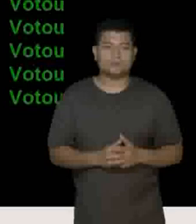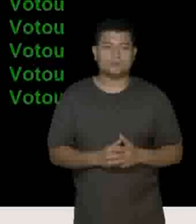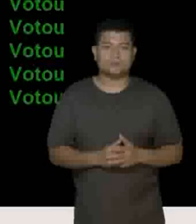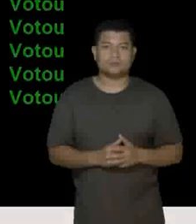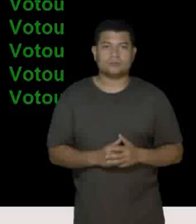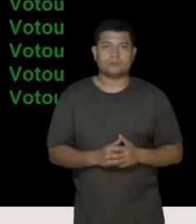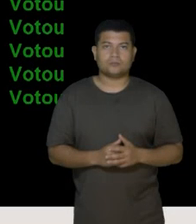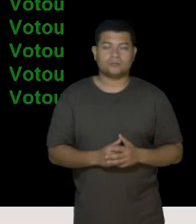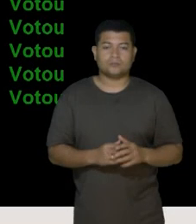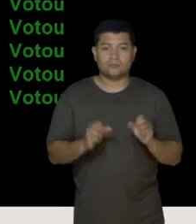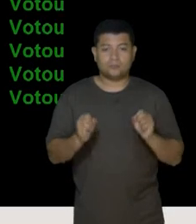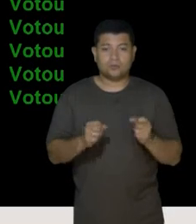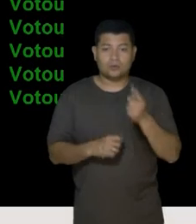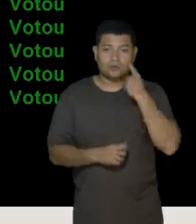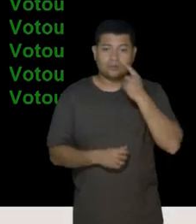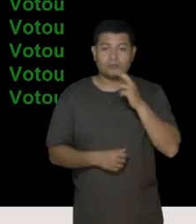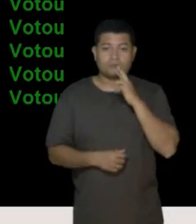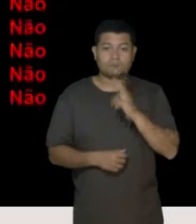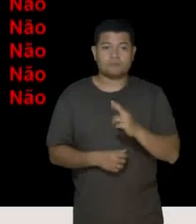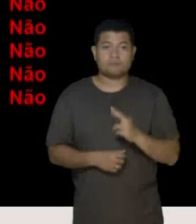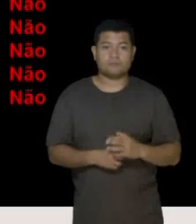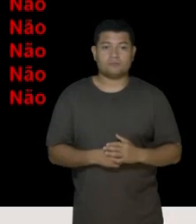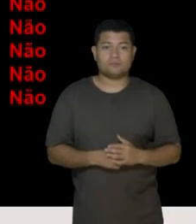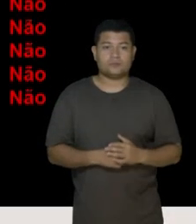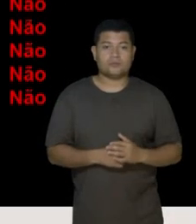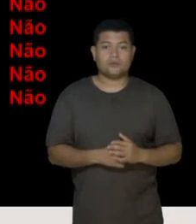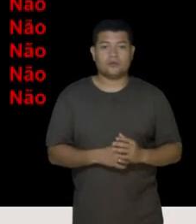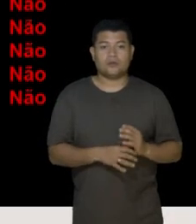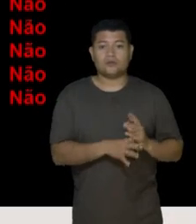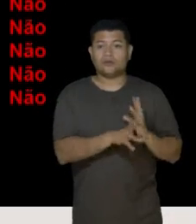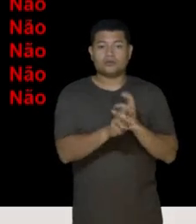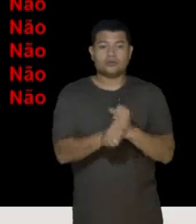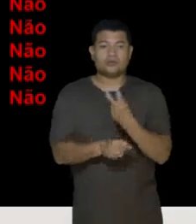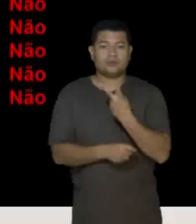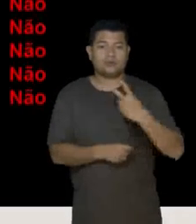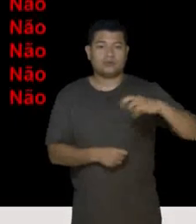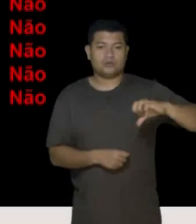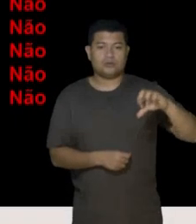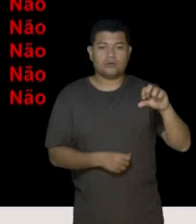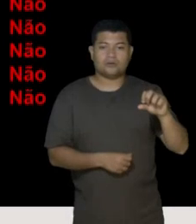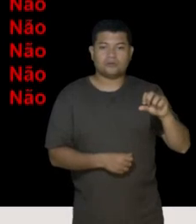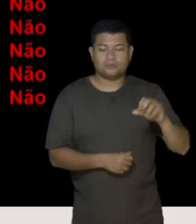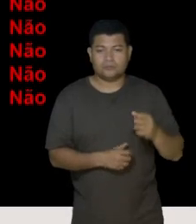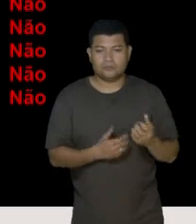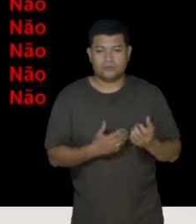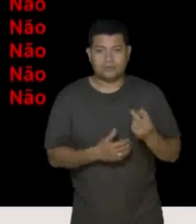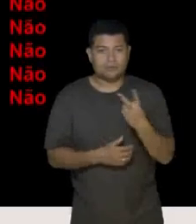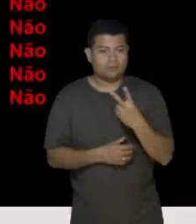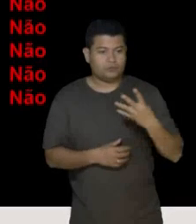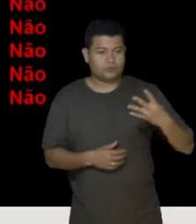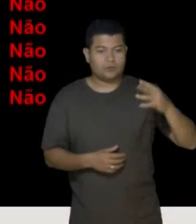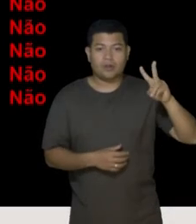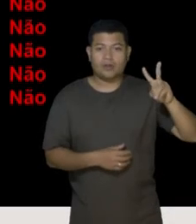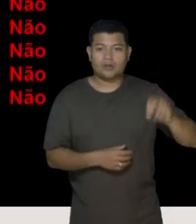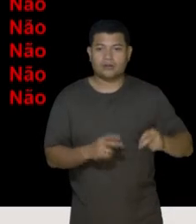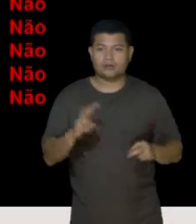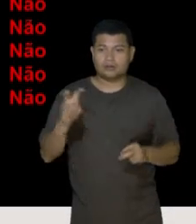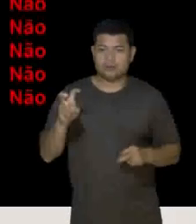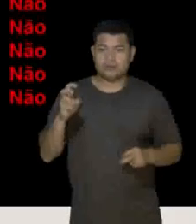podemos colher o resultado. Votaram 29 deputados, 5 deputados sim, 24 não.